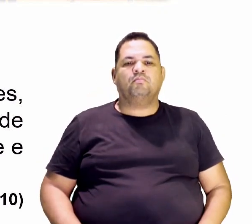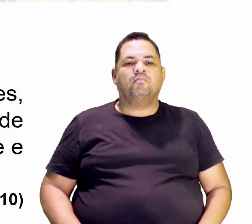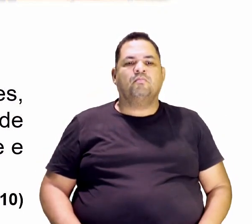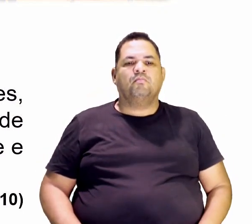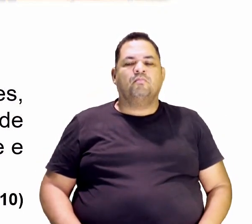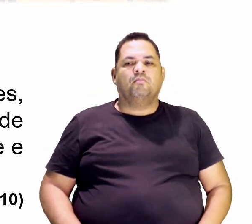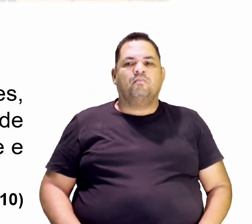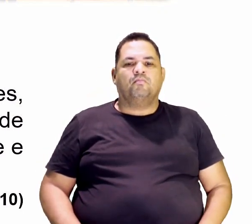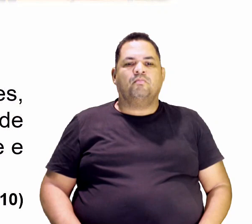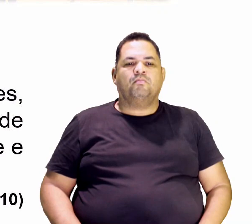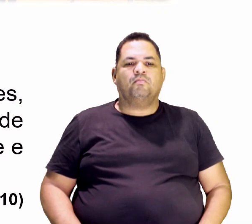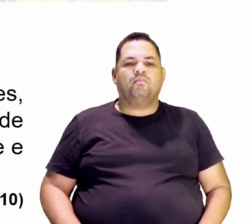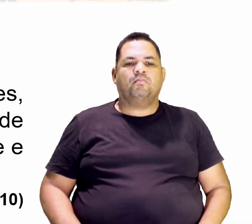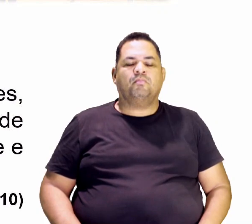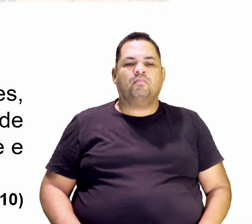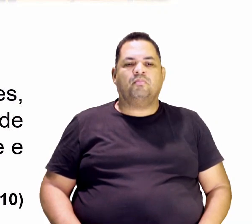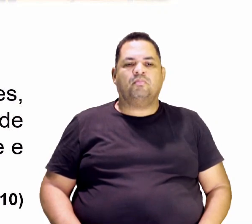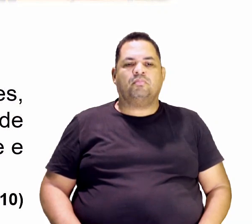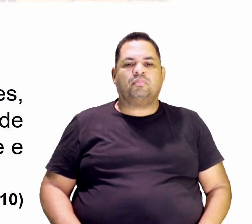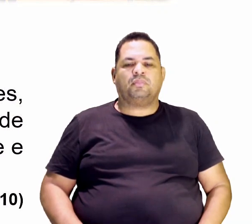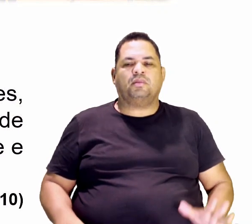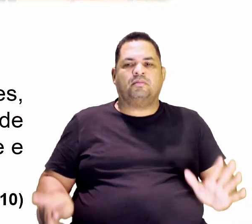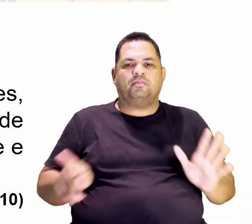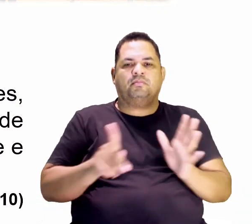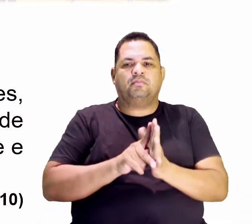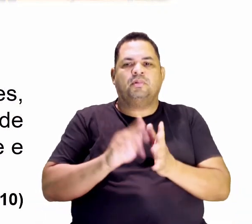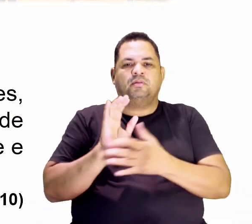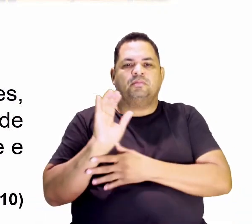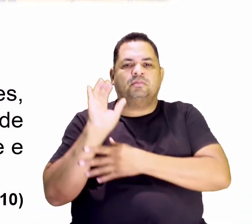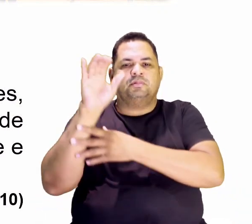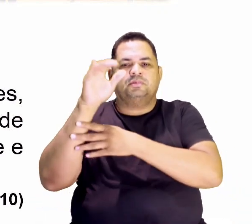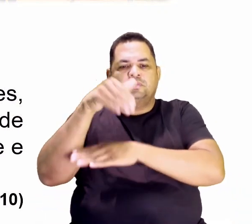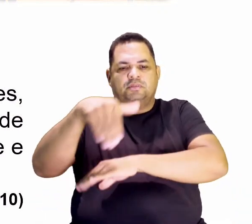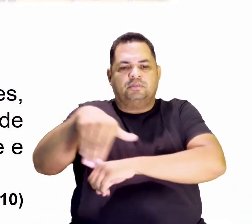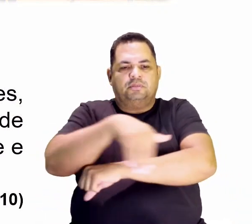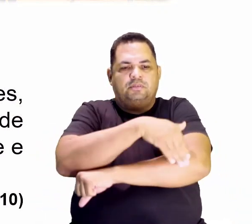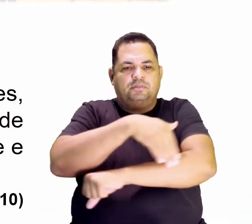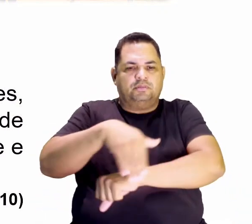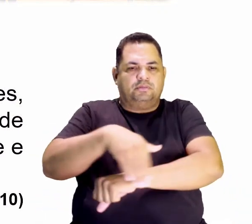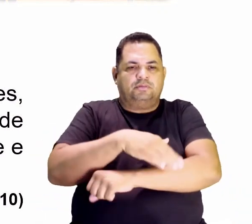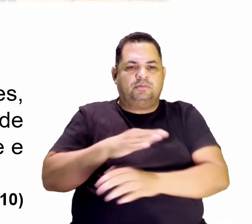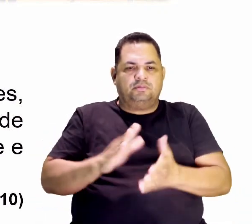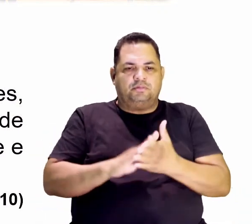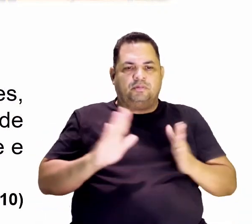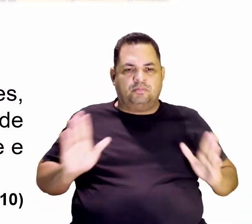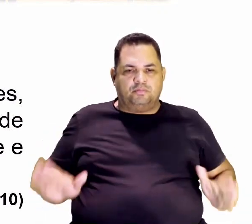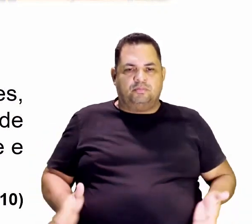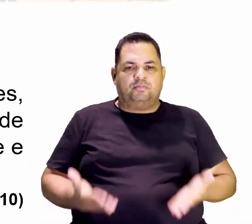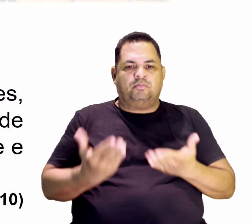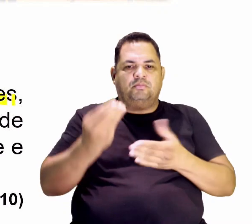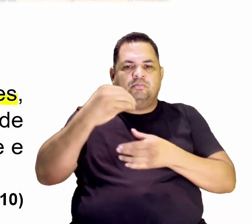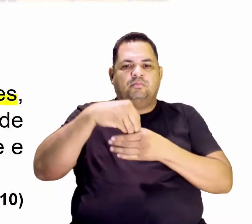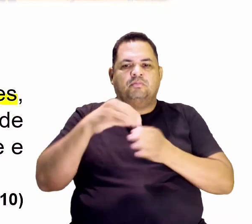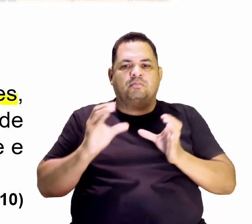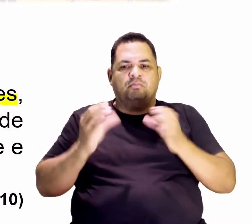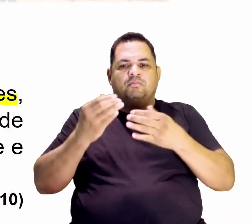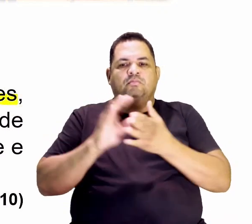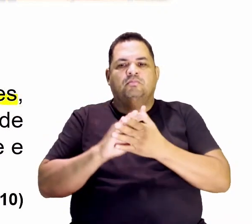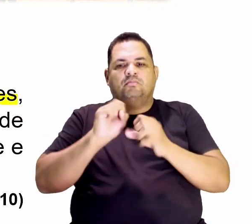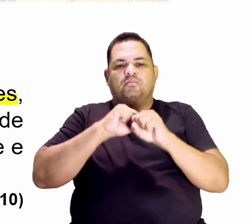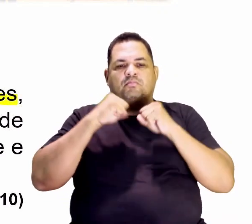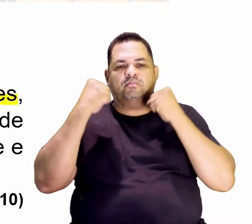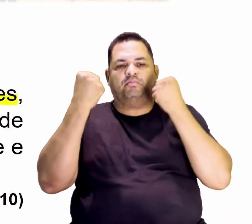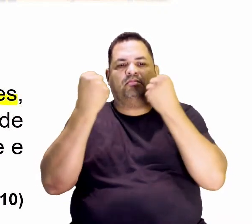tribo do esporte. E aí, em específico aqui do basquete de rua. Então, promove aí dentro das suas tribos e